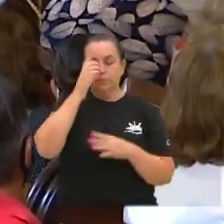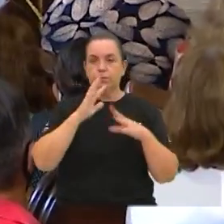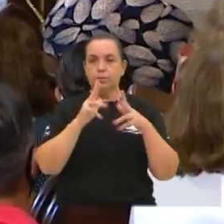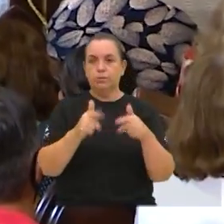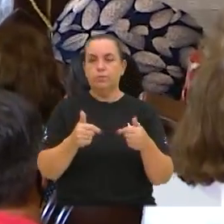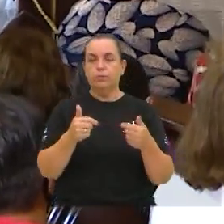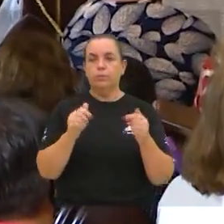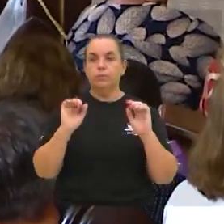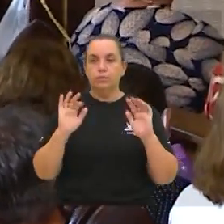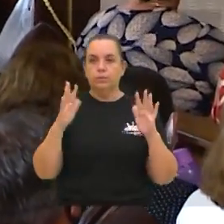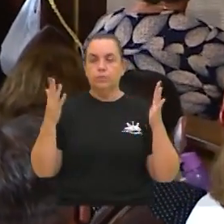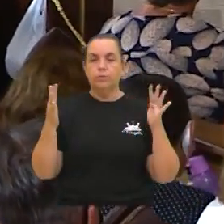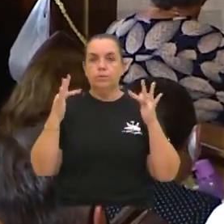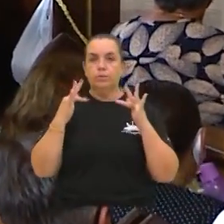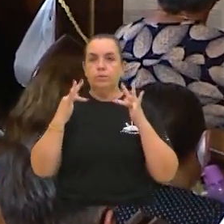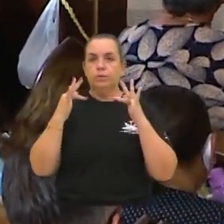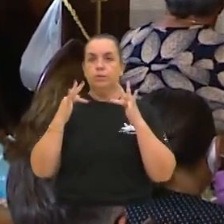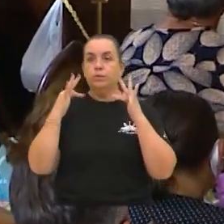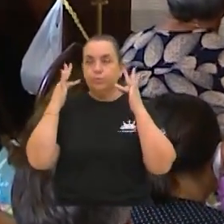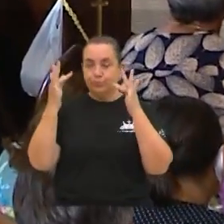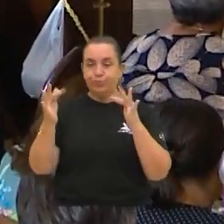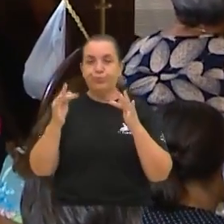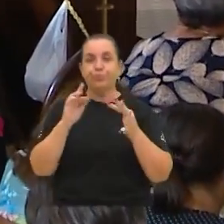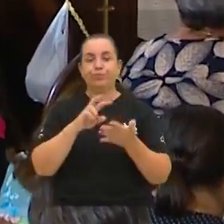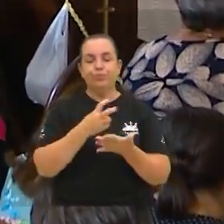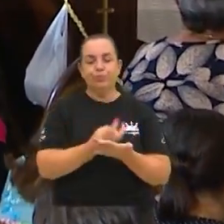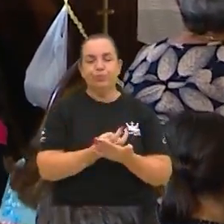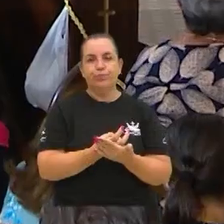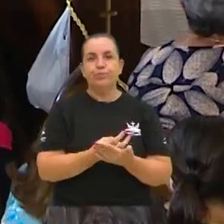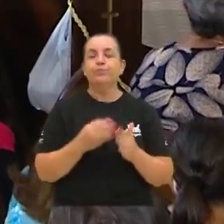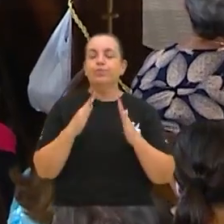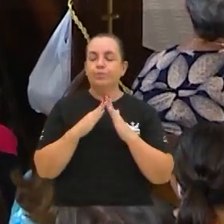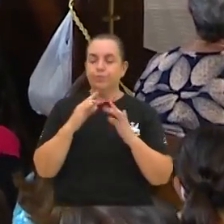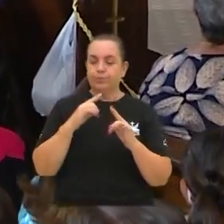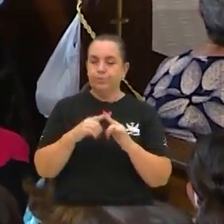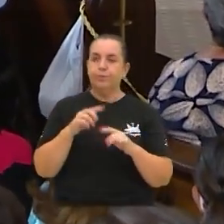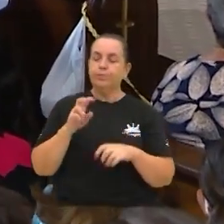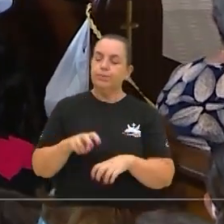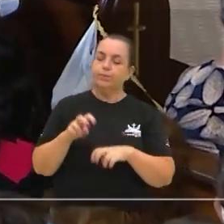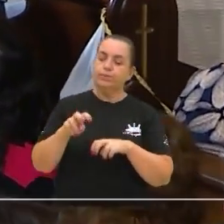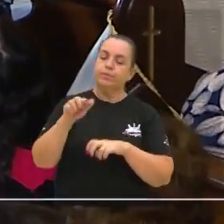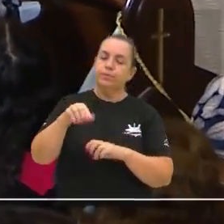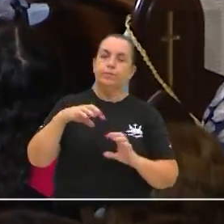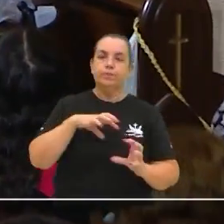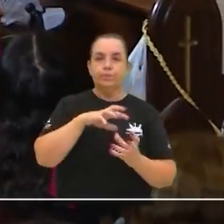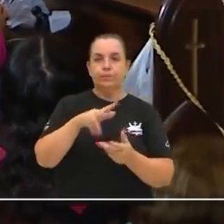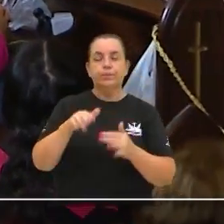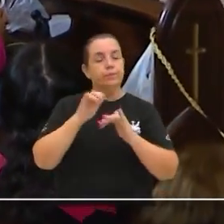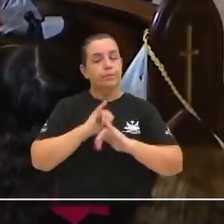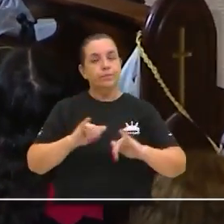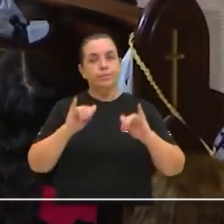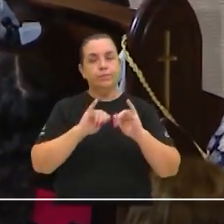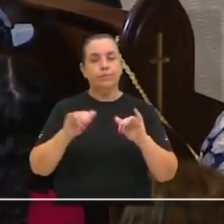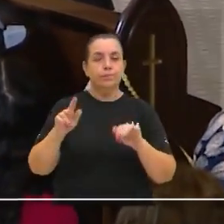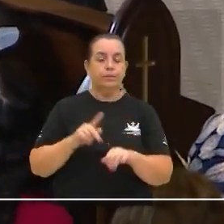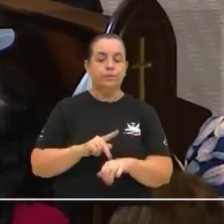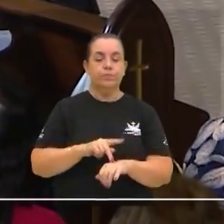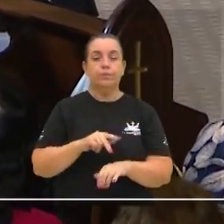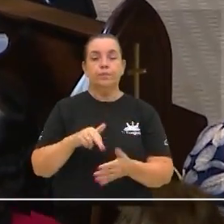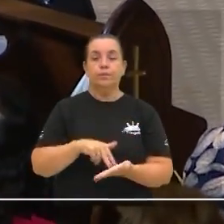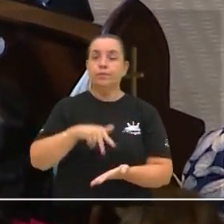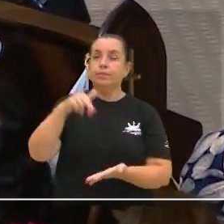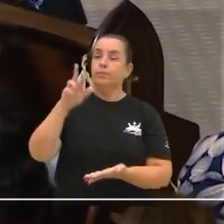a comemoração dos fiéis defuntos. A igreja peregrina sobre a terra proclama a Páscoa do